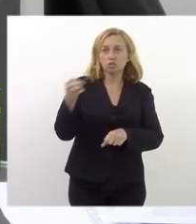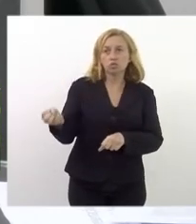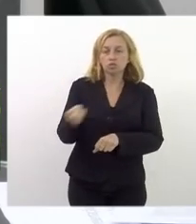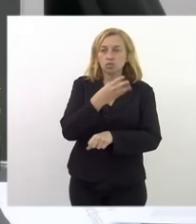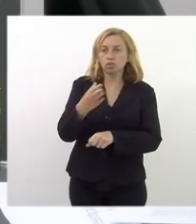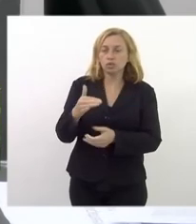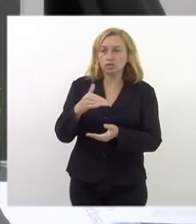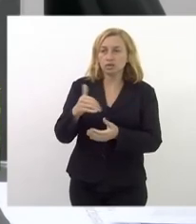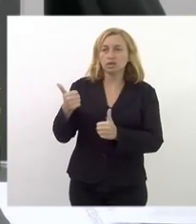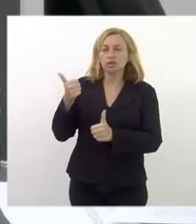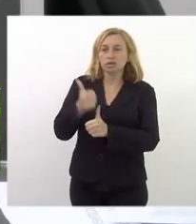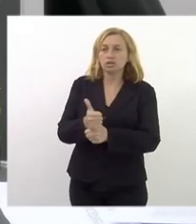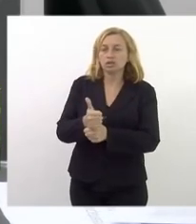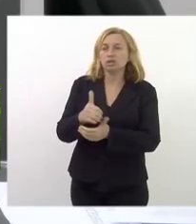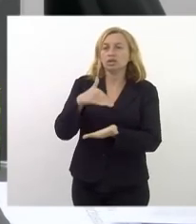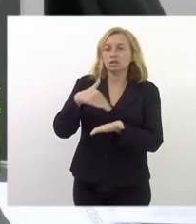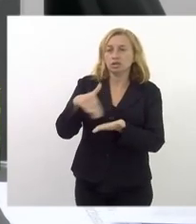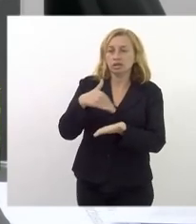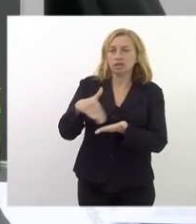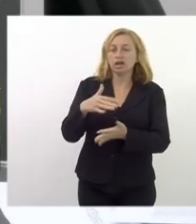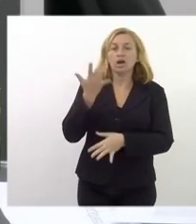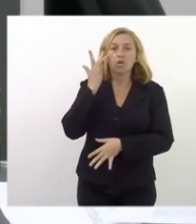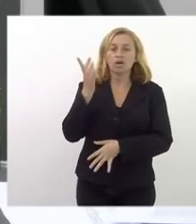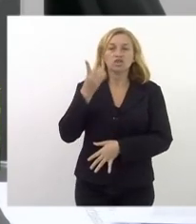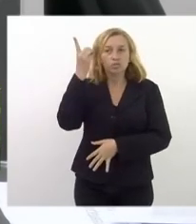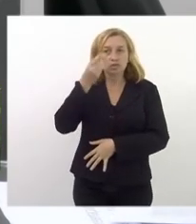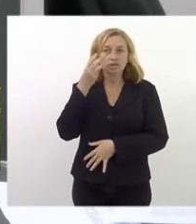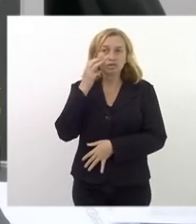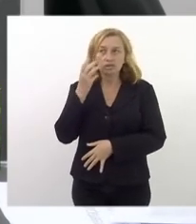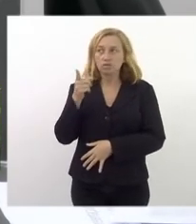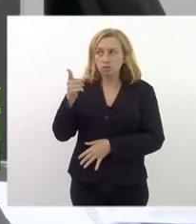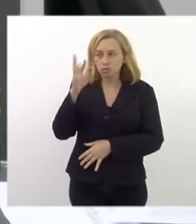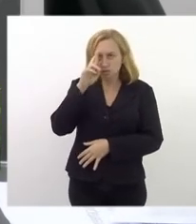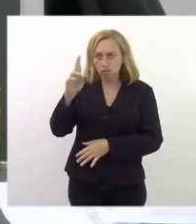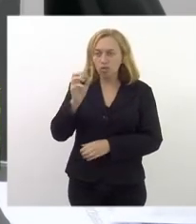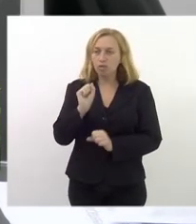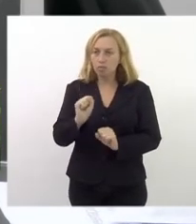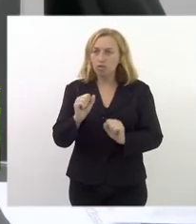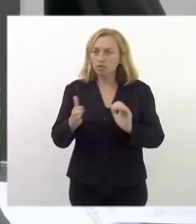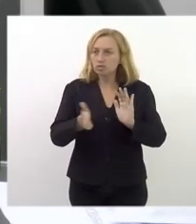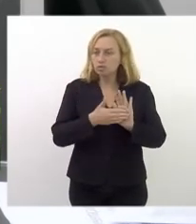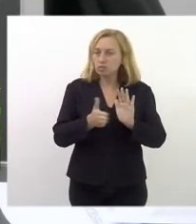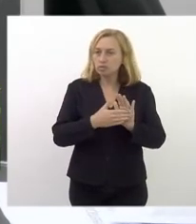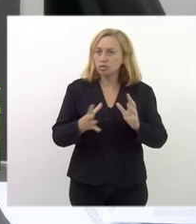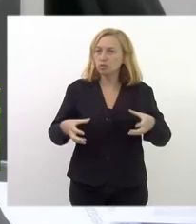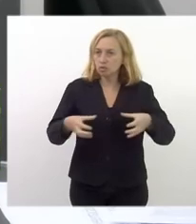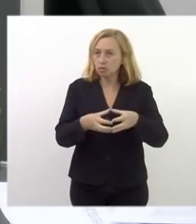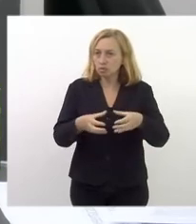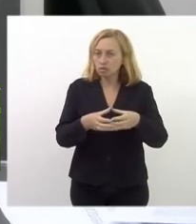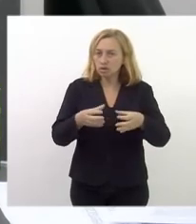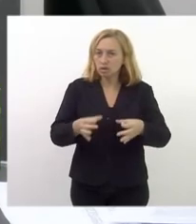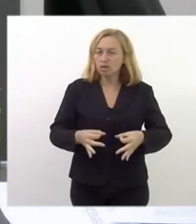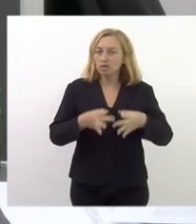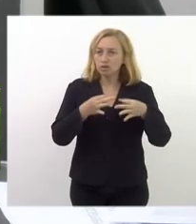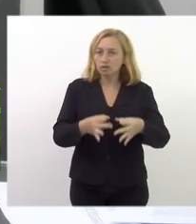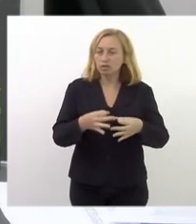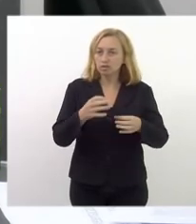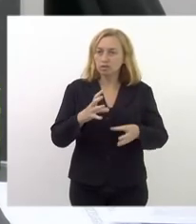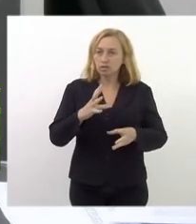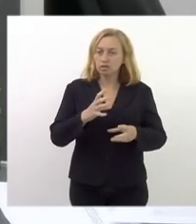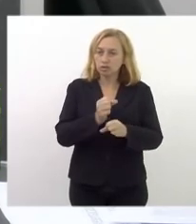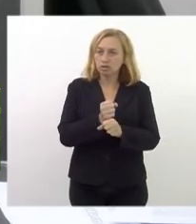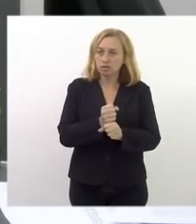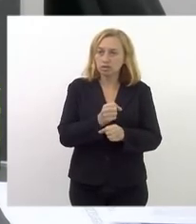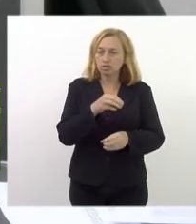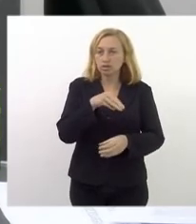assumindo. Eu acho, o deputado Valdec Carneiro, que o senhor pode propor à Comissão de Tributação a gente fazer uma audiência pública